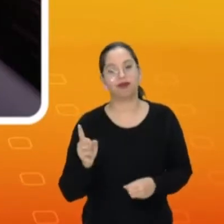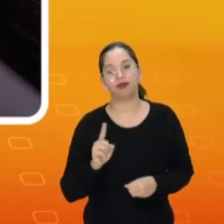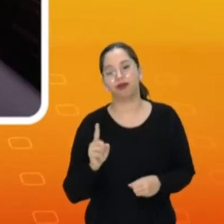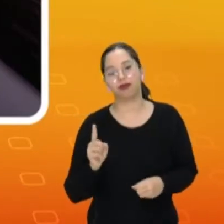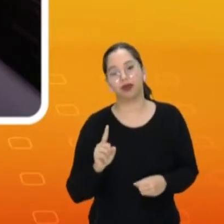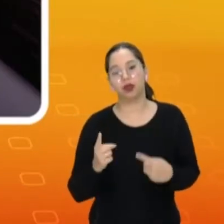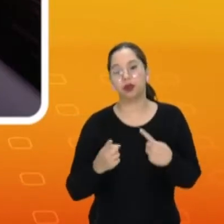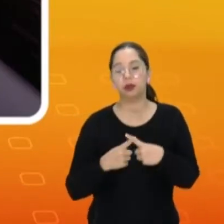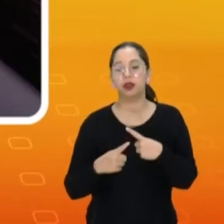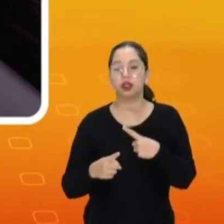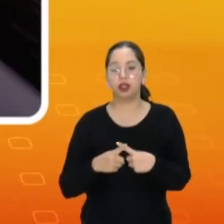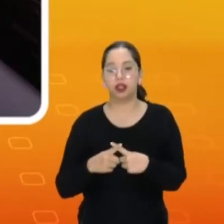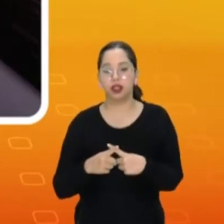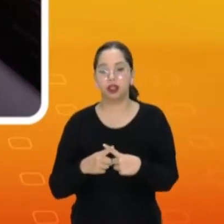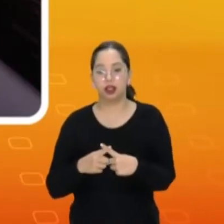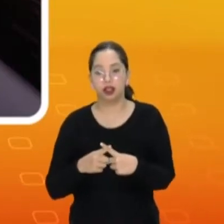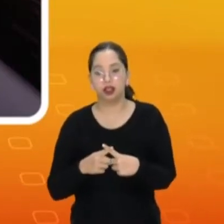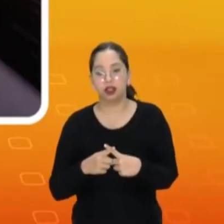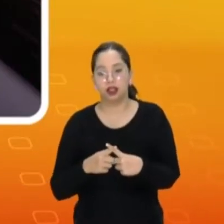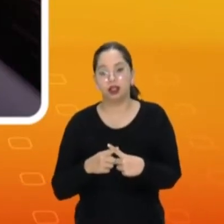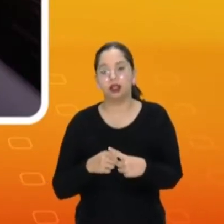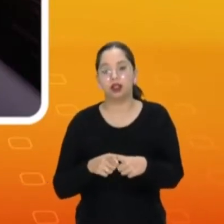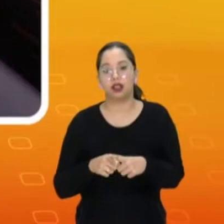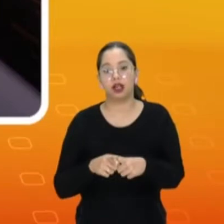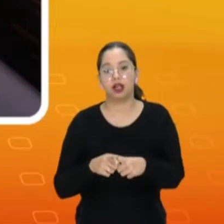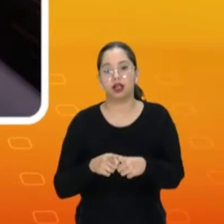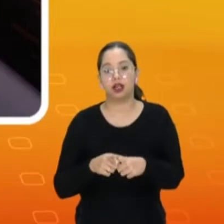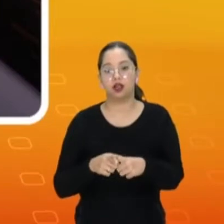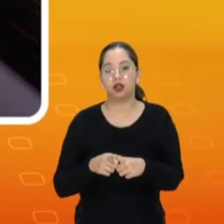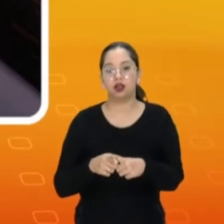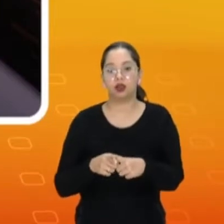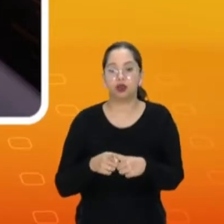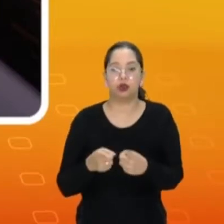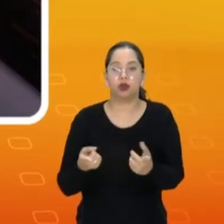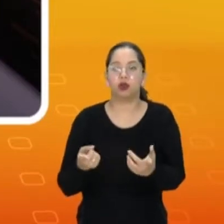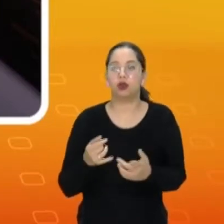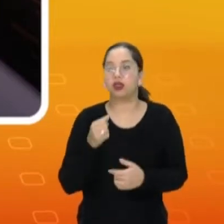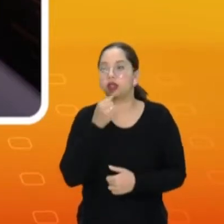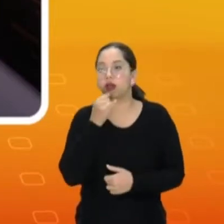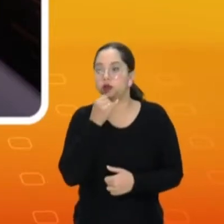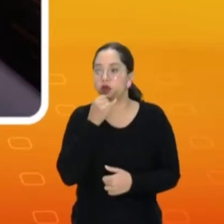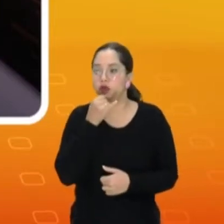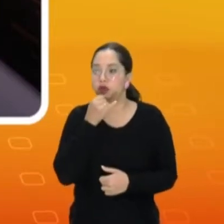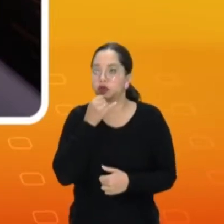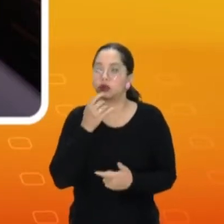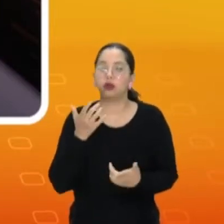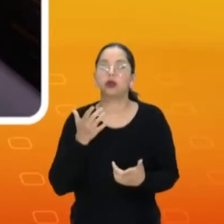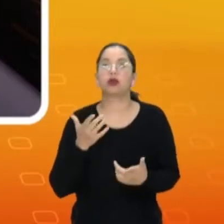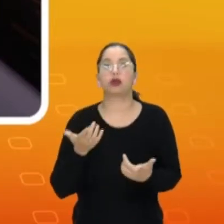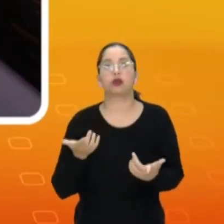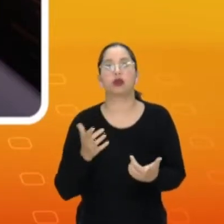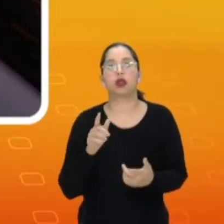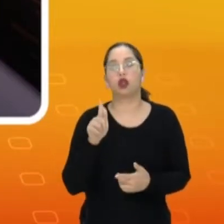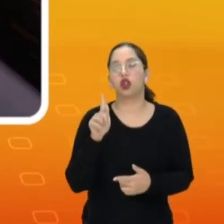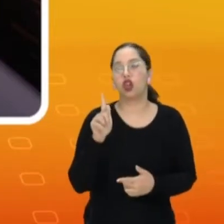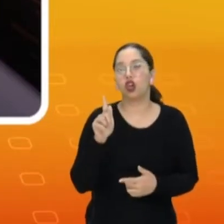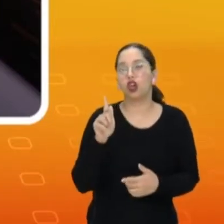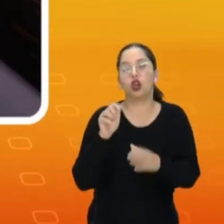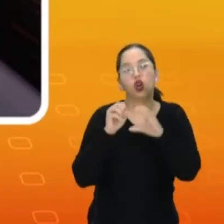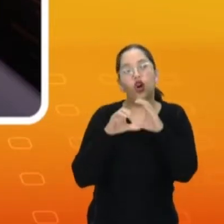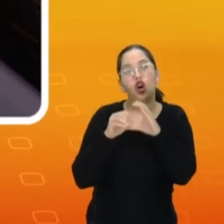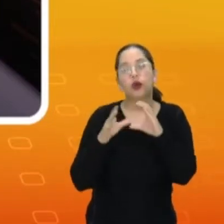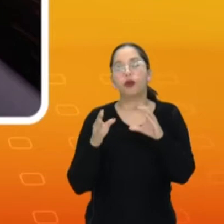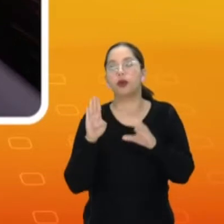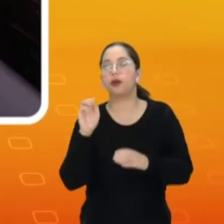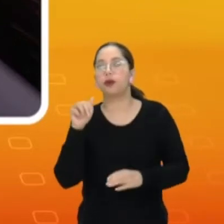canais pagos aos franceses perderam audiência tá então aí enfim o nosso grupo aqui convido é o que melhor